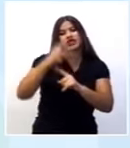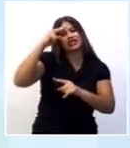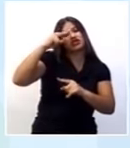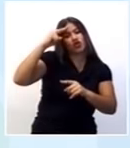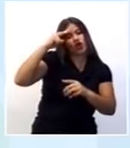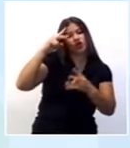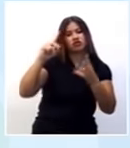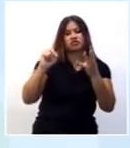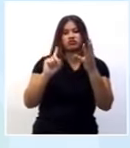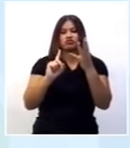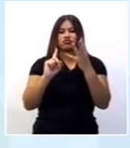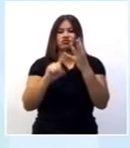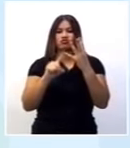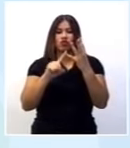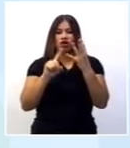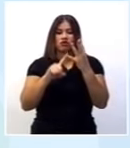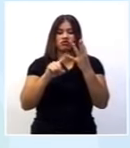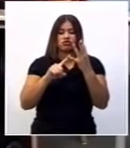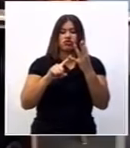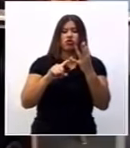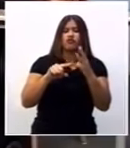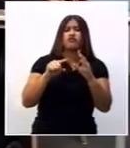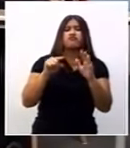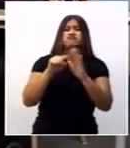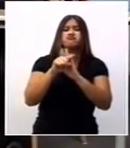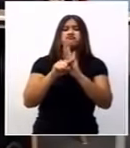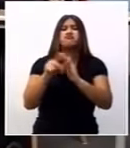histórica é esse objeto?